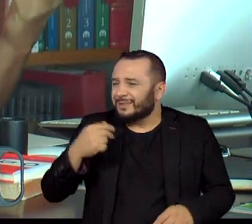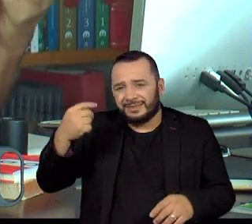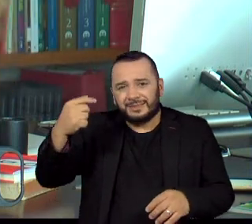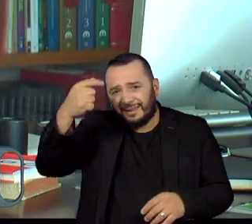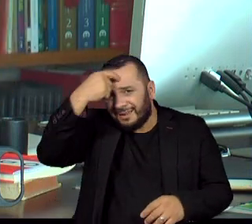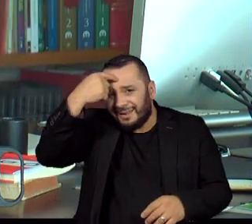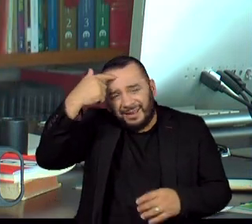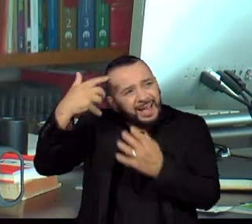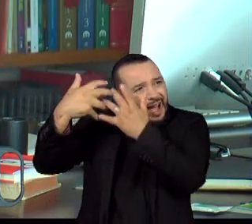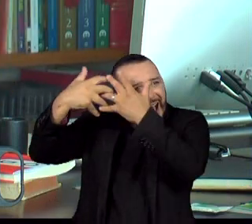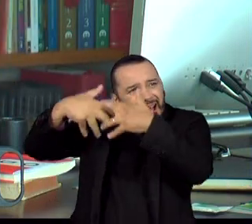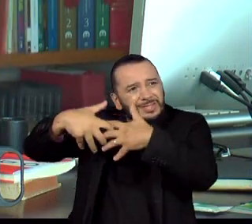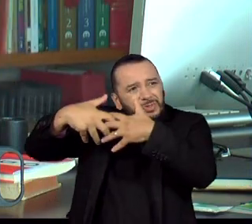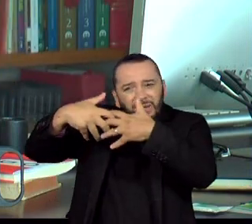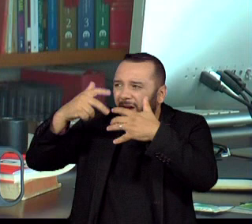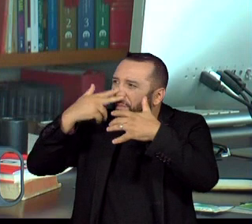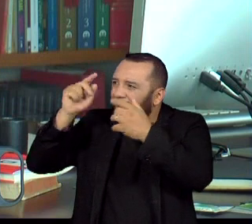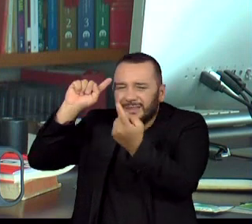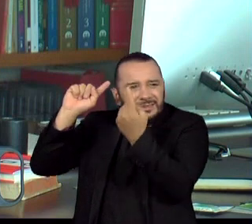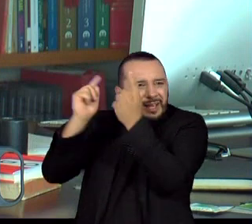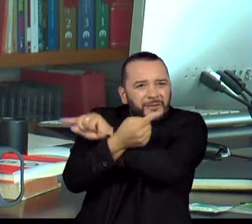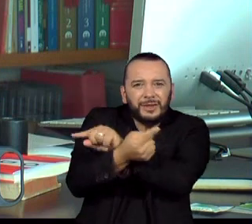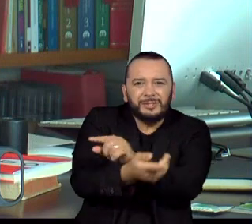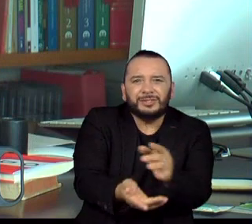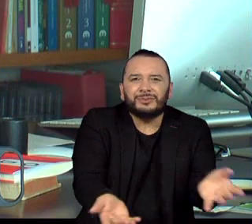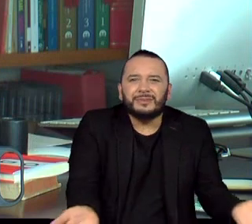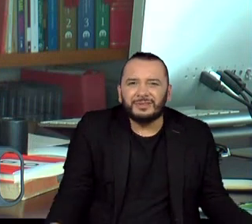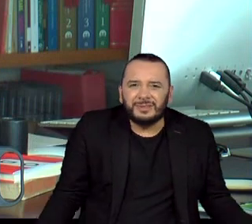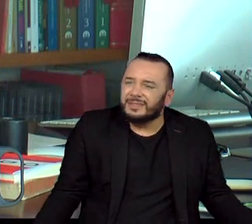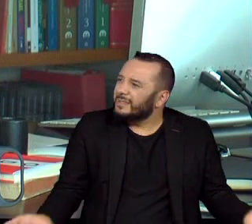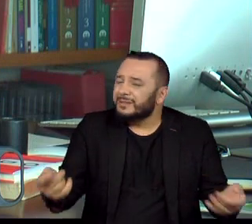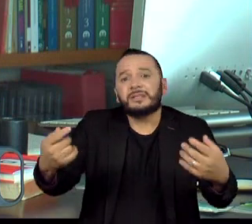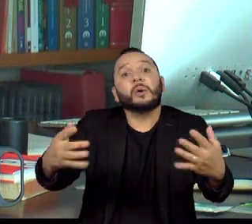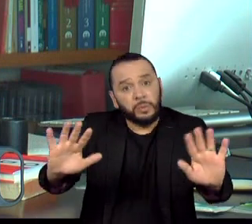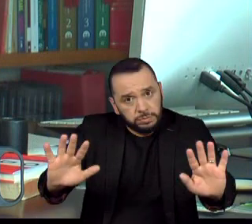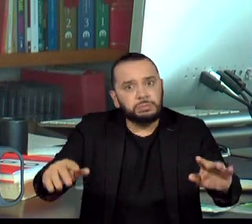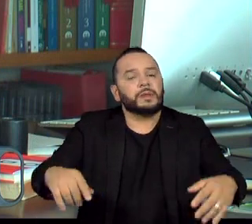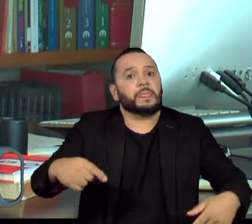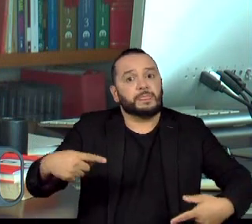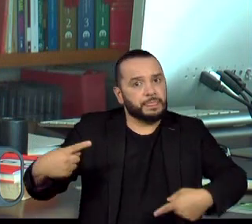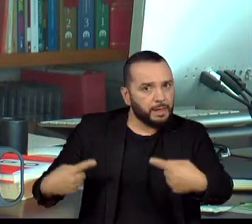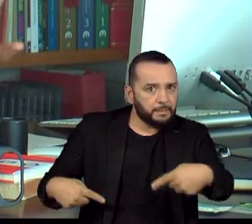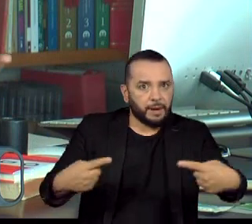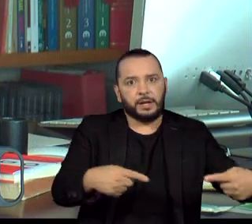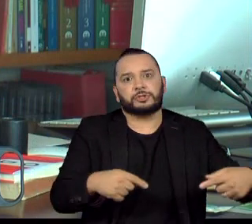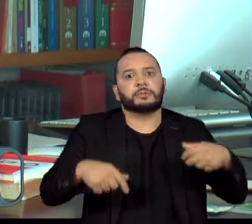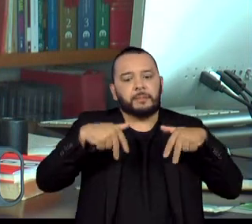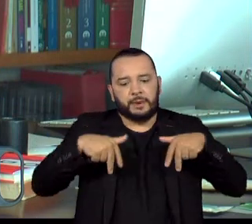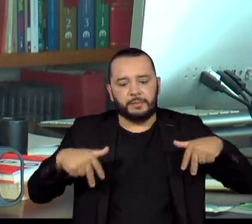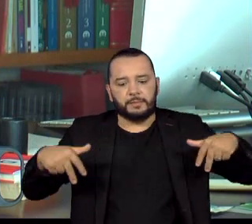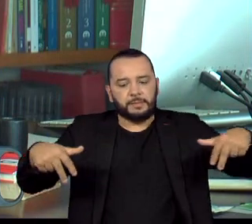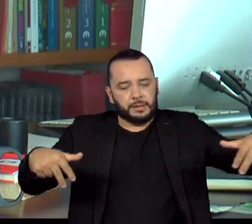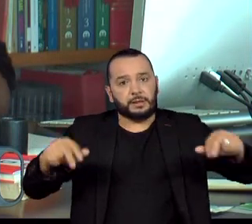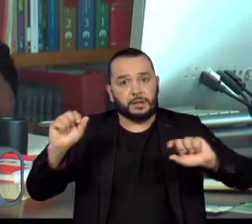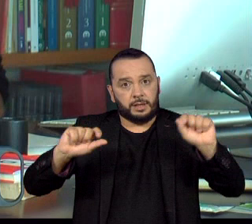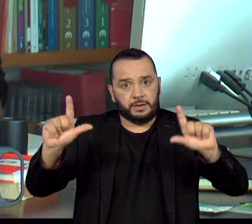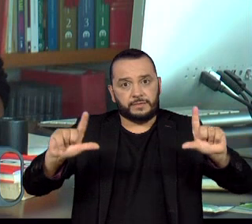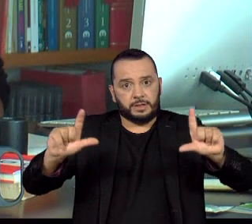simples sensações, né? Então, o debate é uma coisa racional que eu espero que volte,